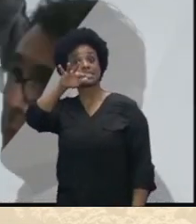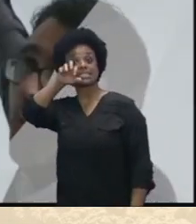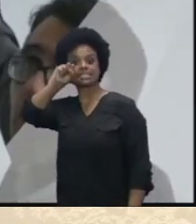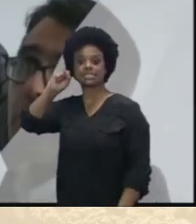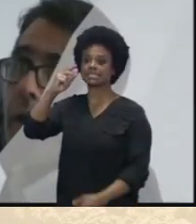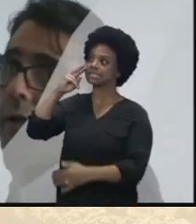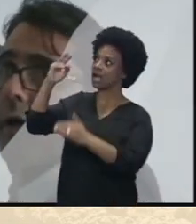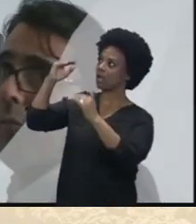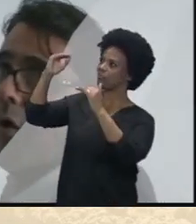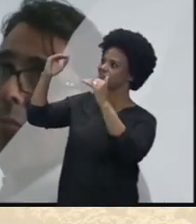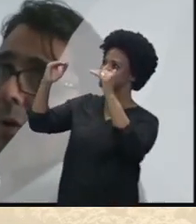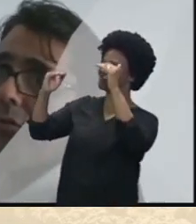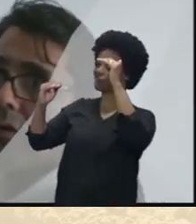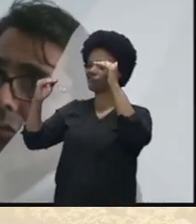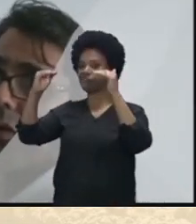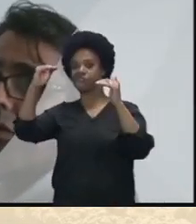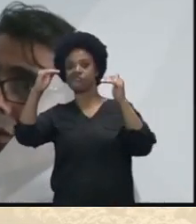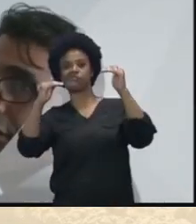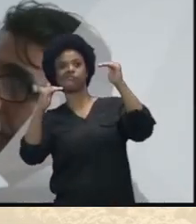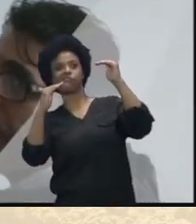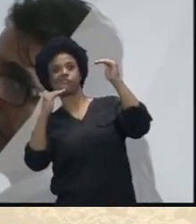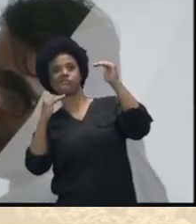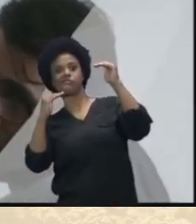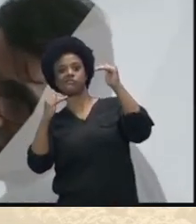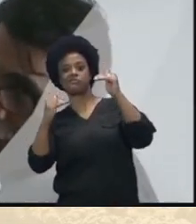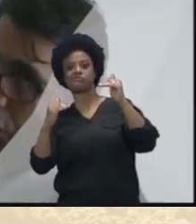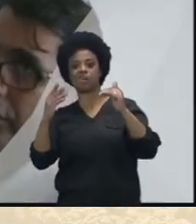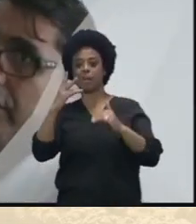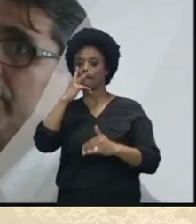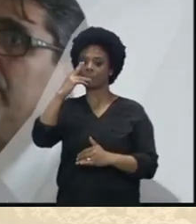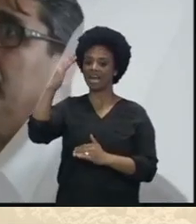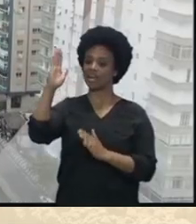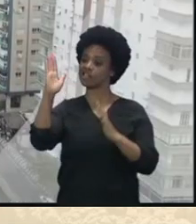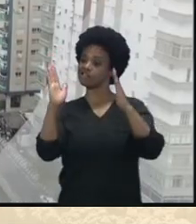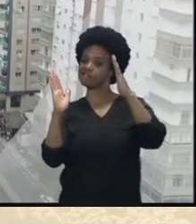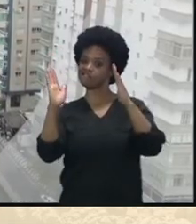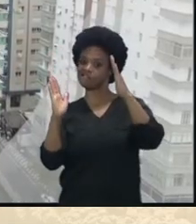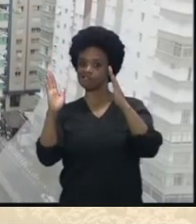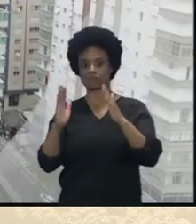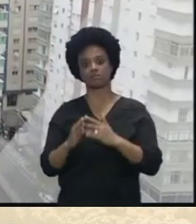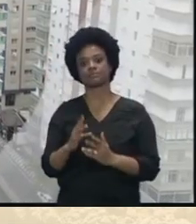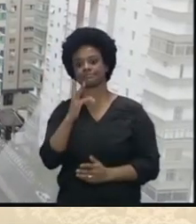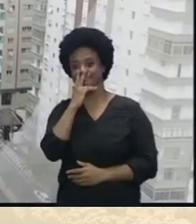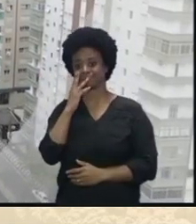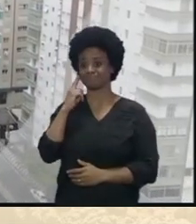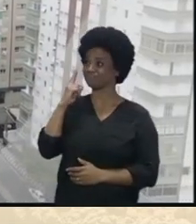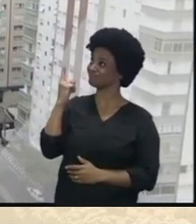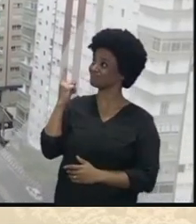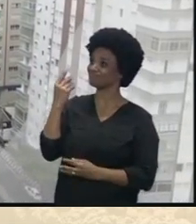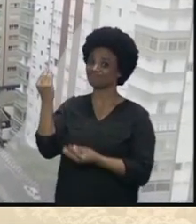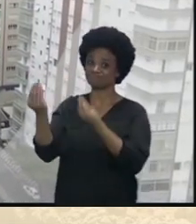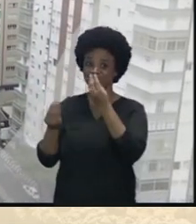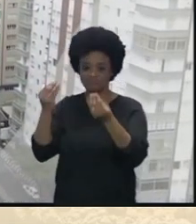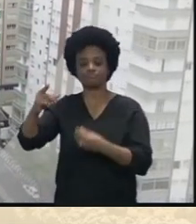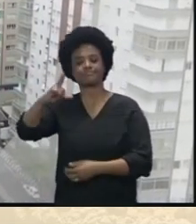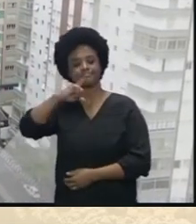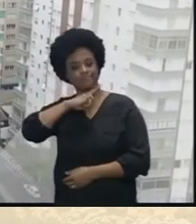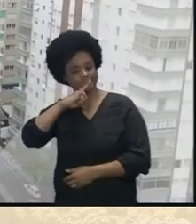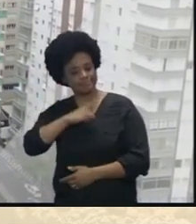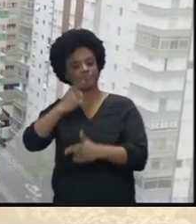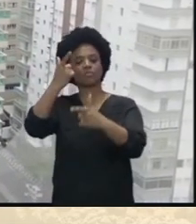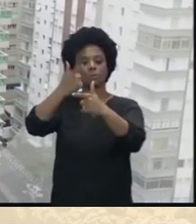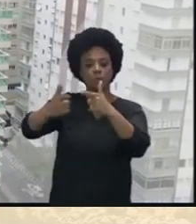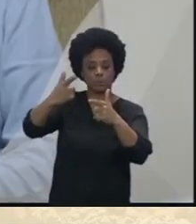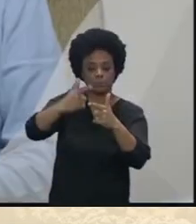ele tira um pouco da mal impressão das paredes, né, tortas. Existem as patologias causadas